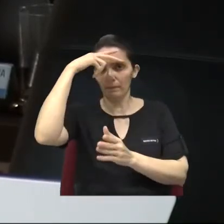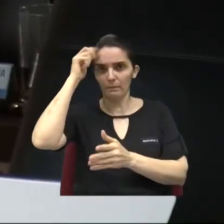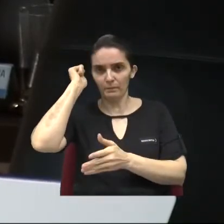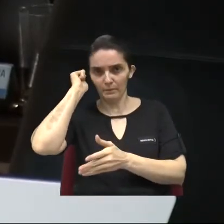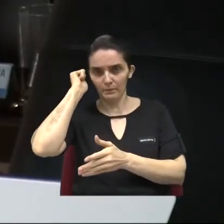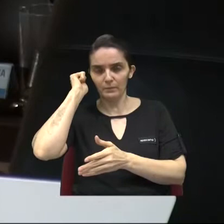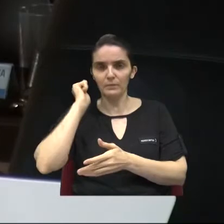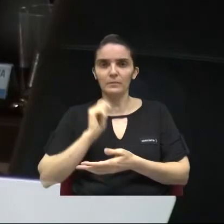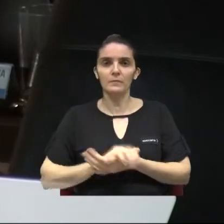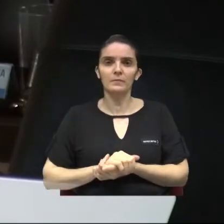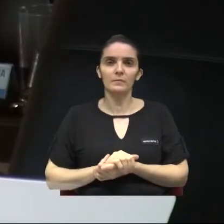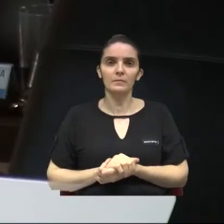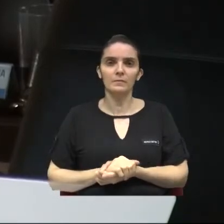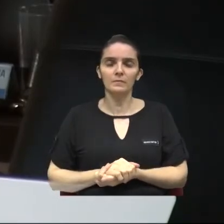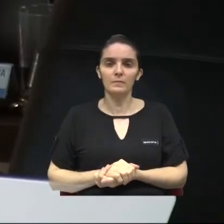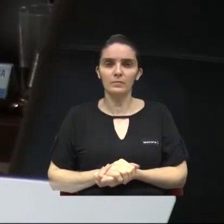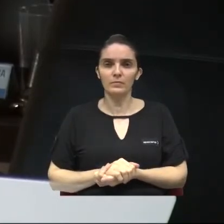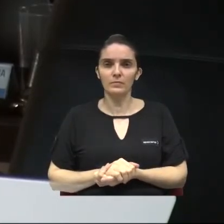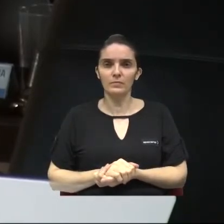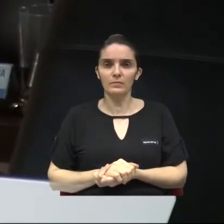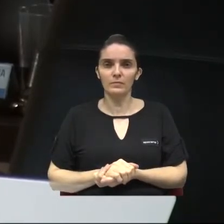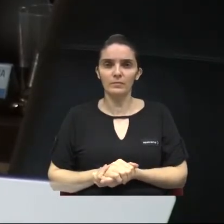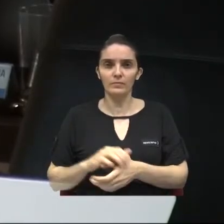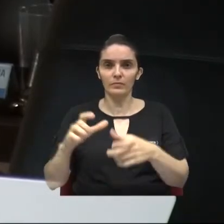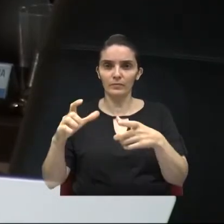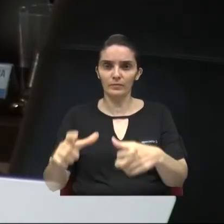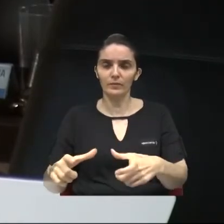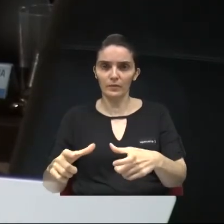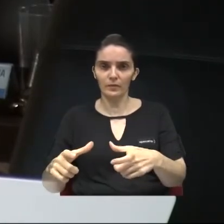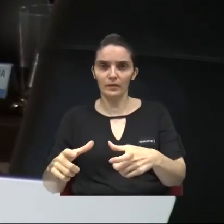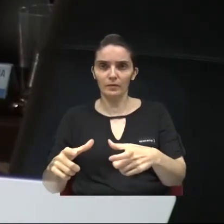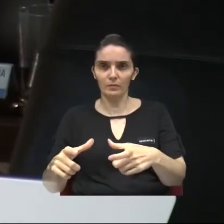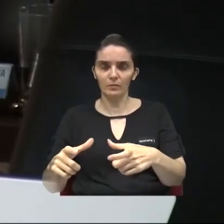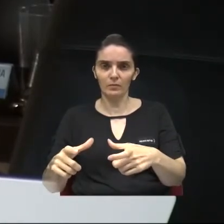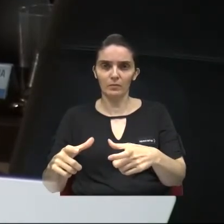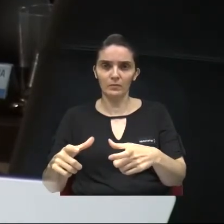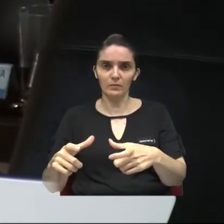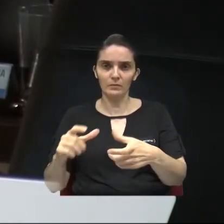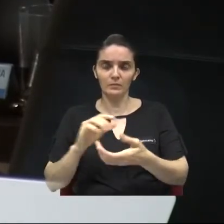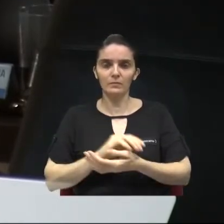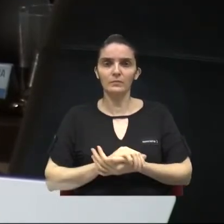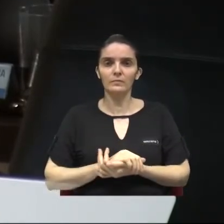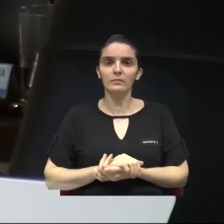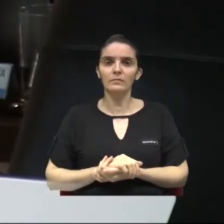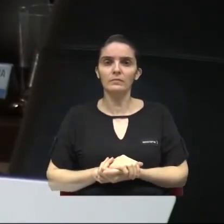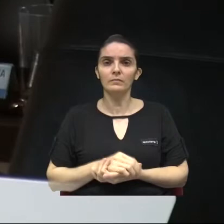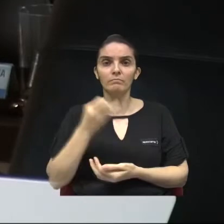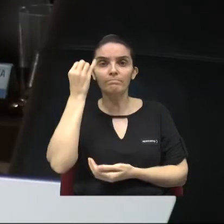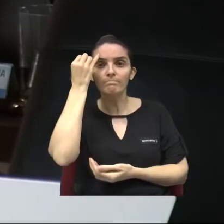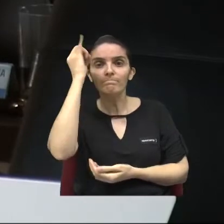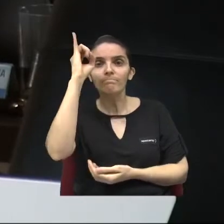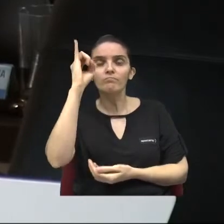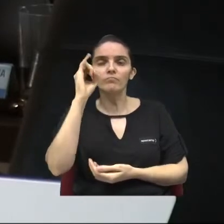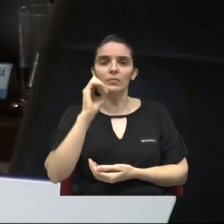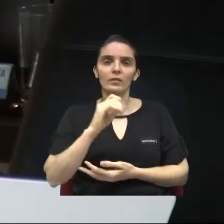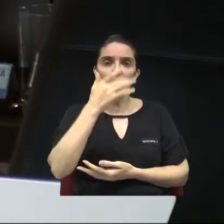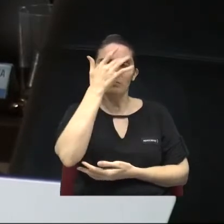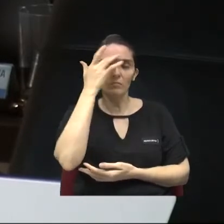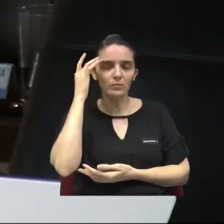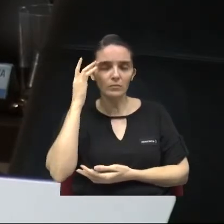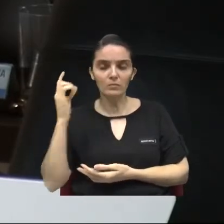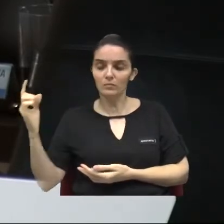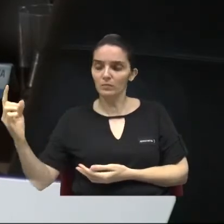destinação, seja de área, seja de imóvel, ela está motivada por uma ideia de um munícipe que veio até